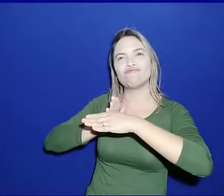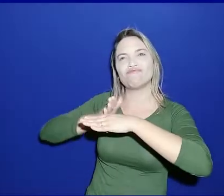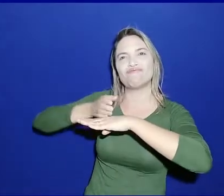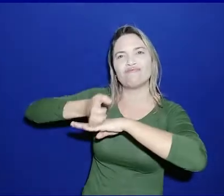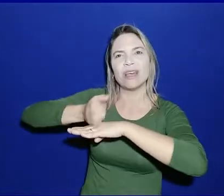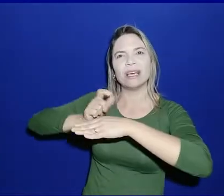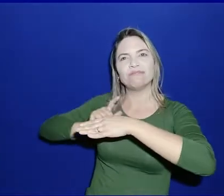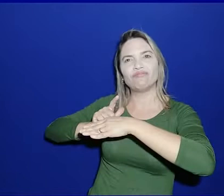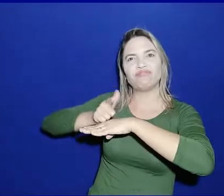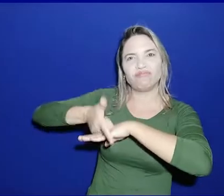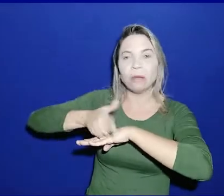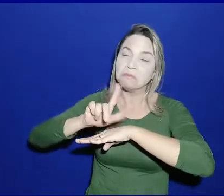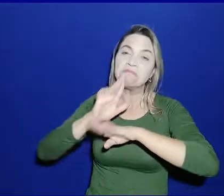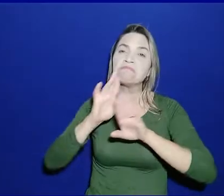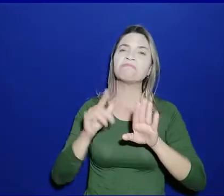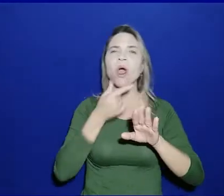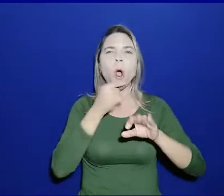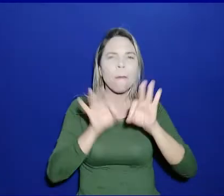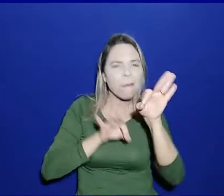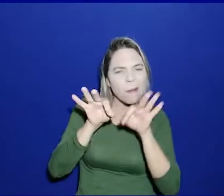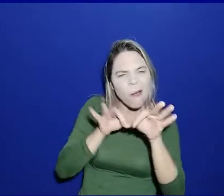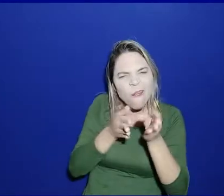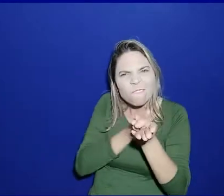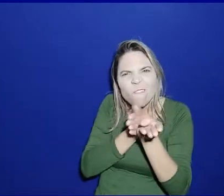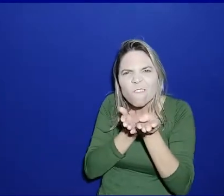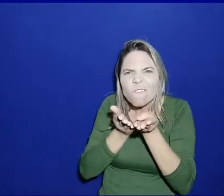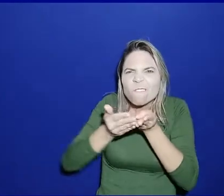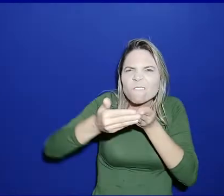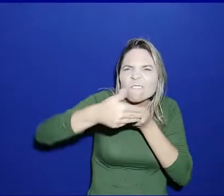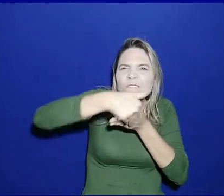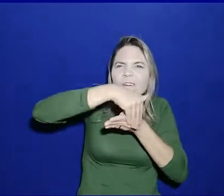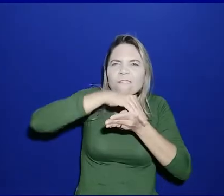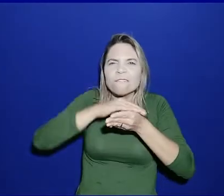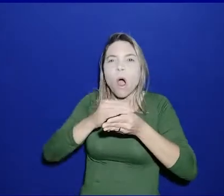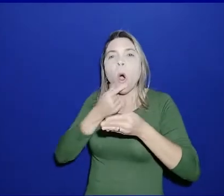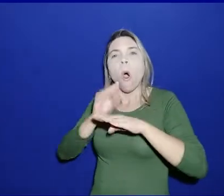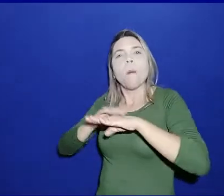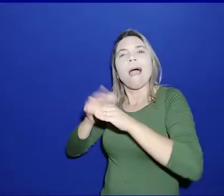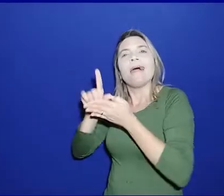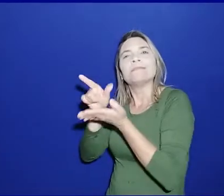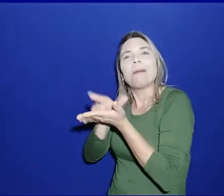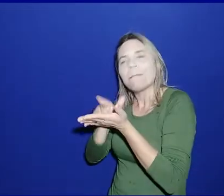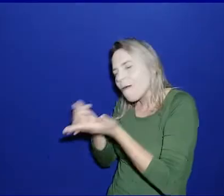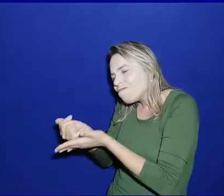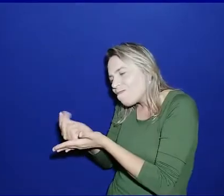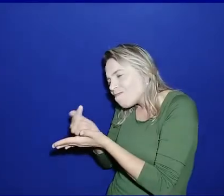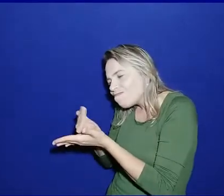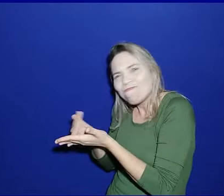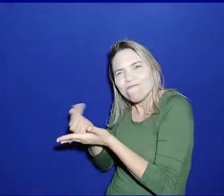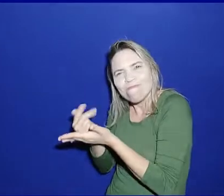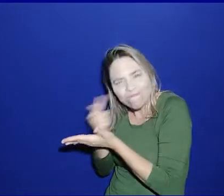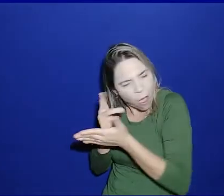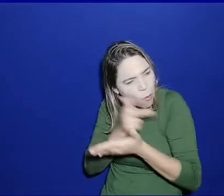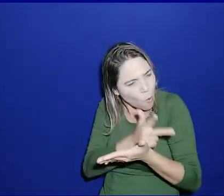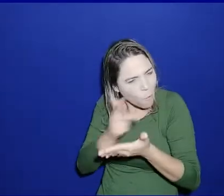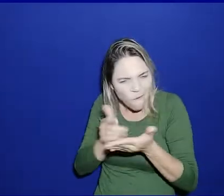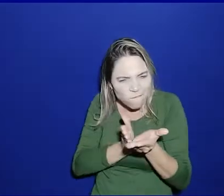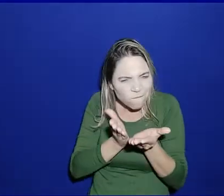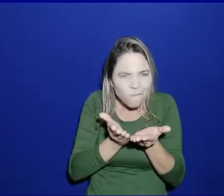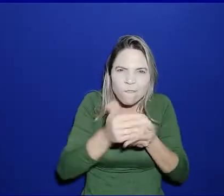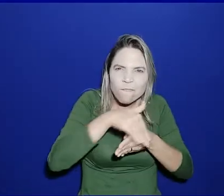cara dele, tinha o seu jeito, as suas cores. Ele desenhou cada parte daquele barquinho e amou aquele